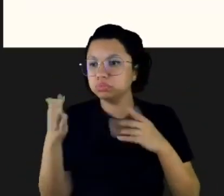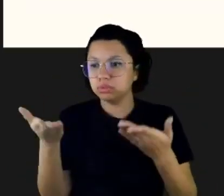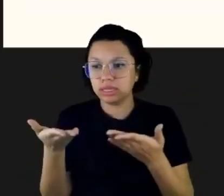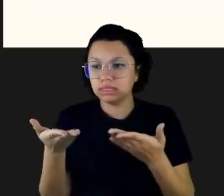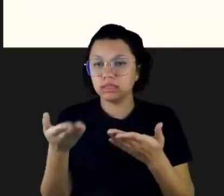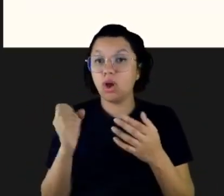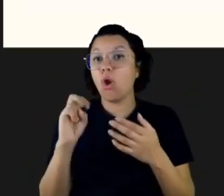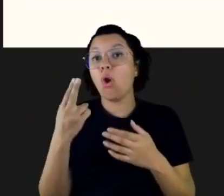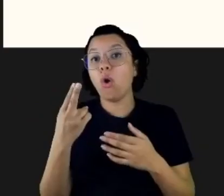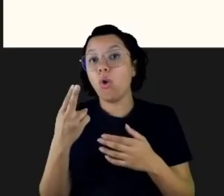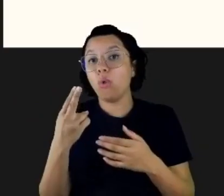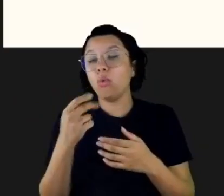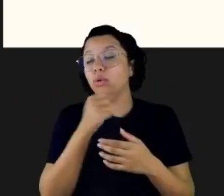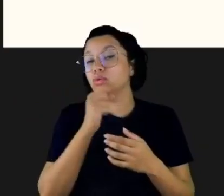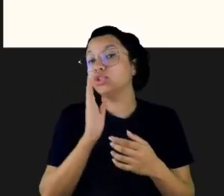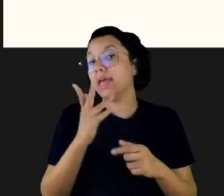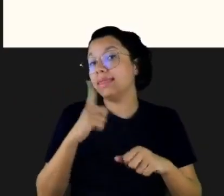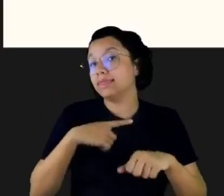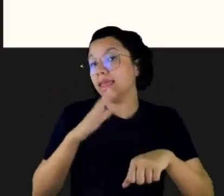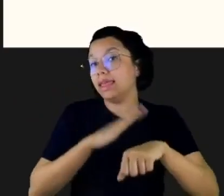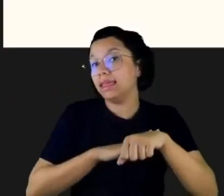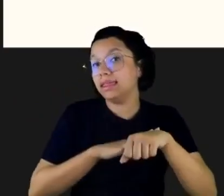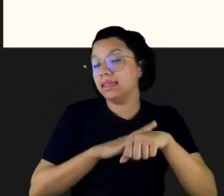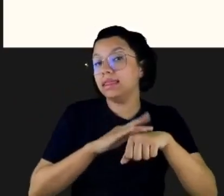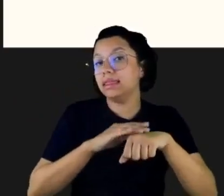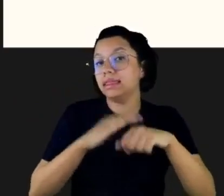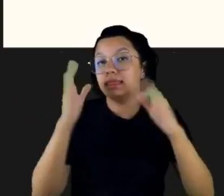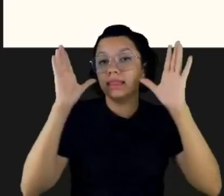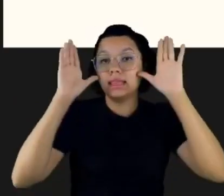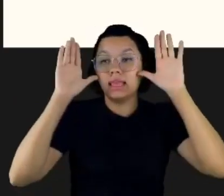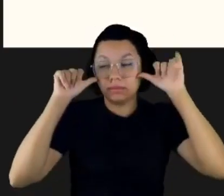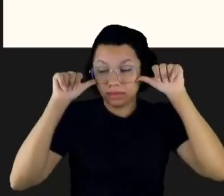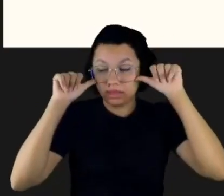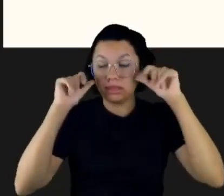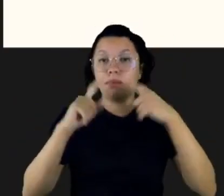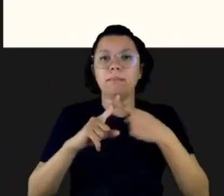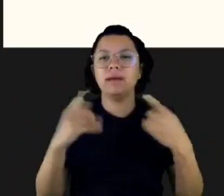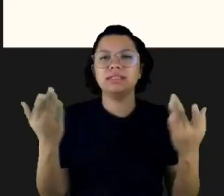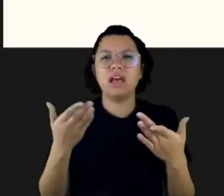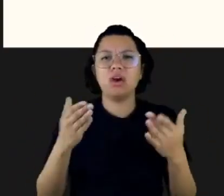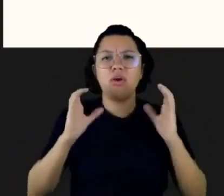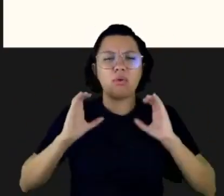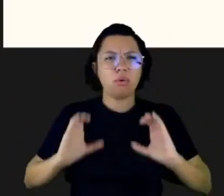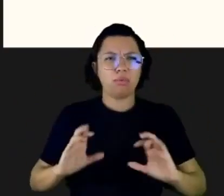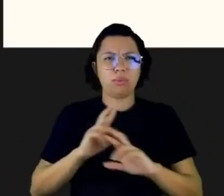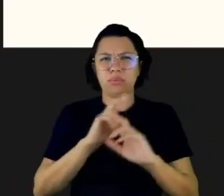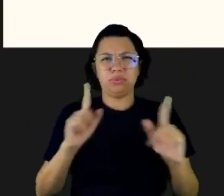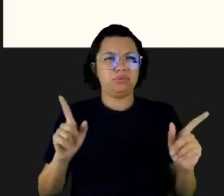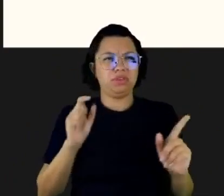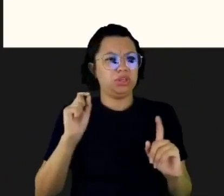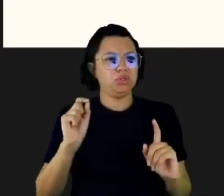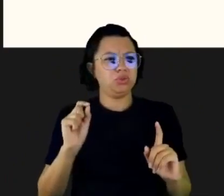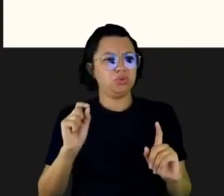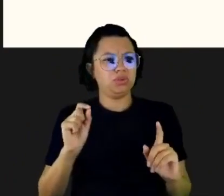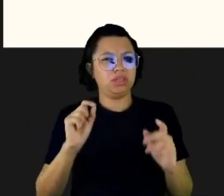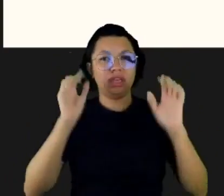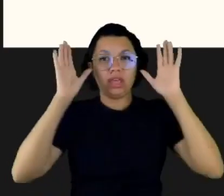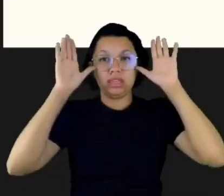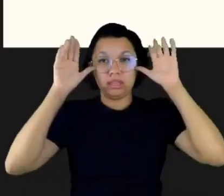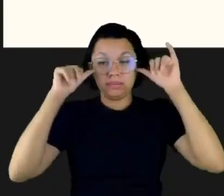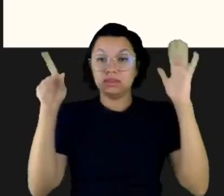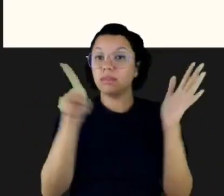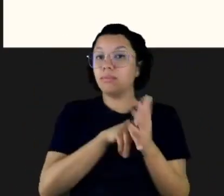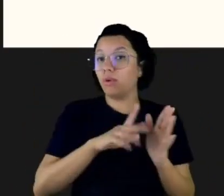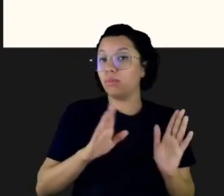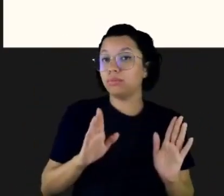demência, mas começou a apresentar um comportamento muito diferente do que a demência apresenta. Então, a gente vê que é